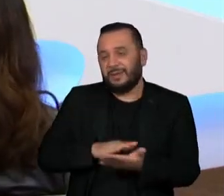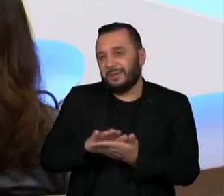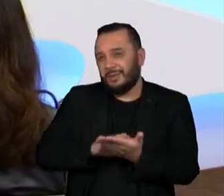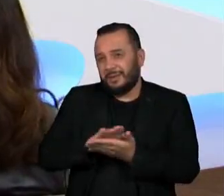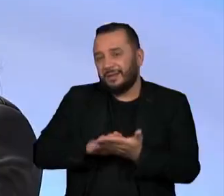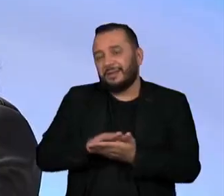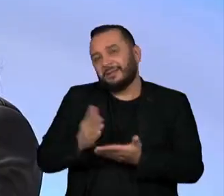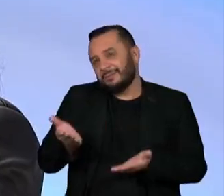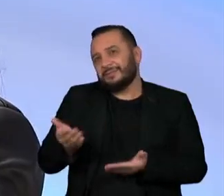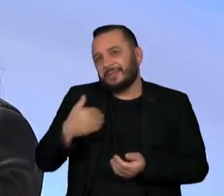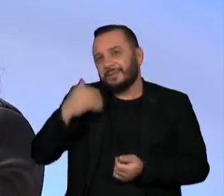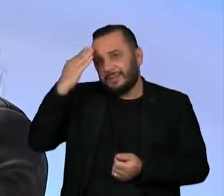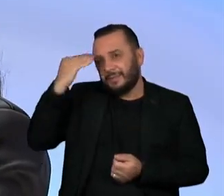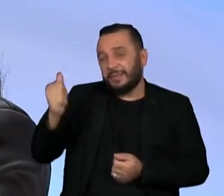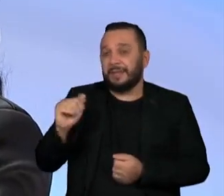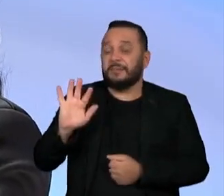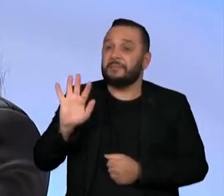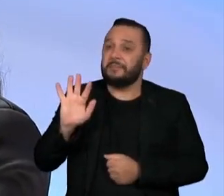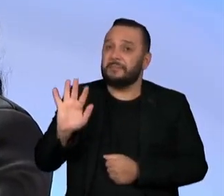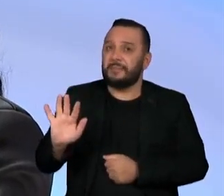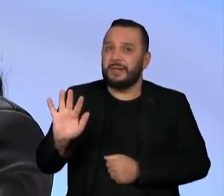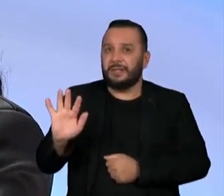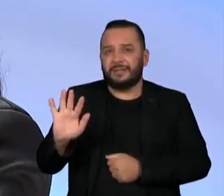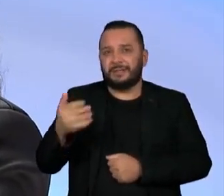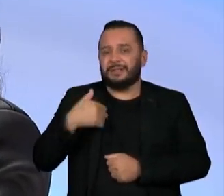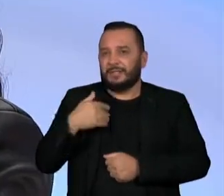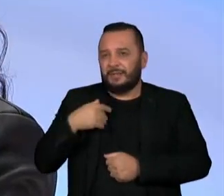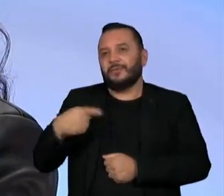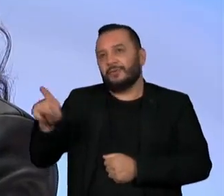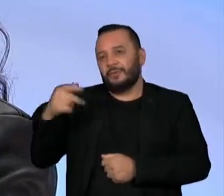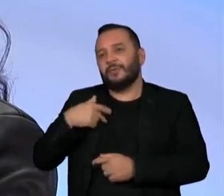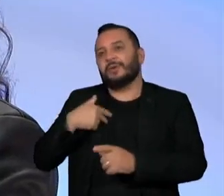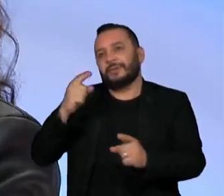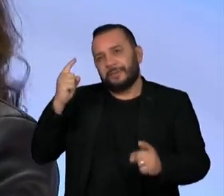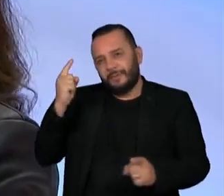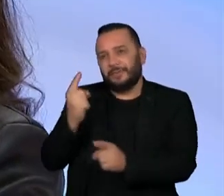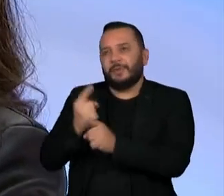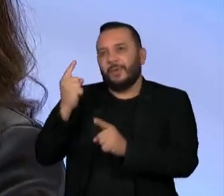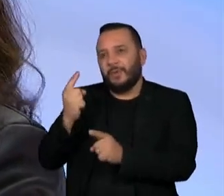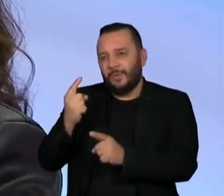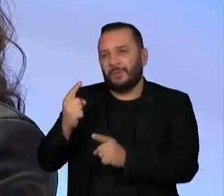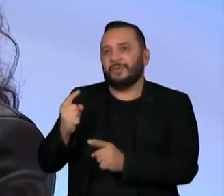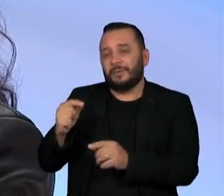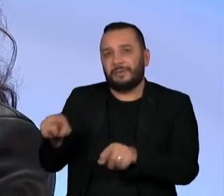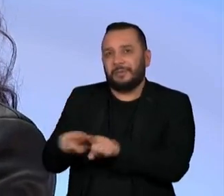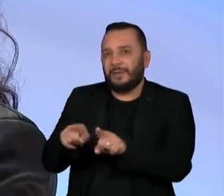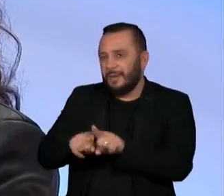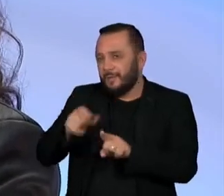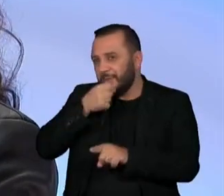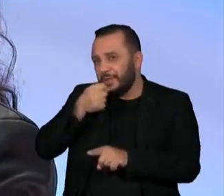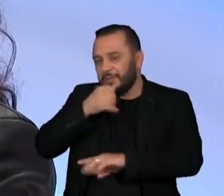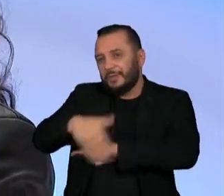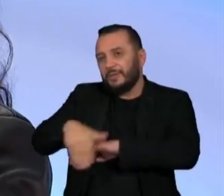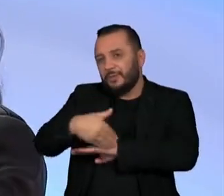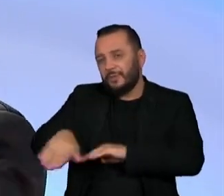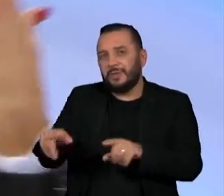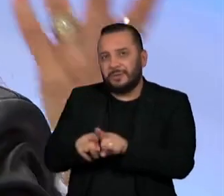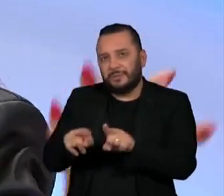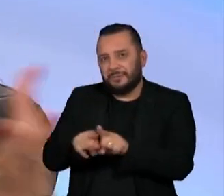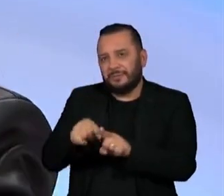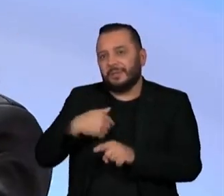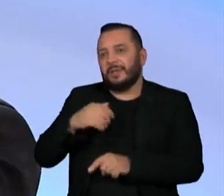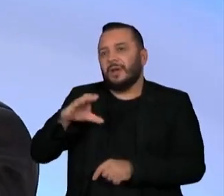eu saberia. Mas quando eu fui para o encontro e quando eu fazia as matérias na rua, quando eu fiz a ancoragem da Copa de 2002 no